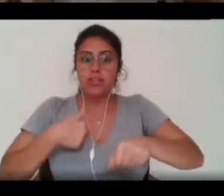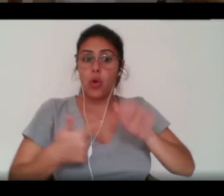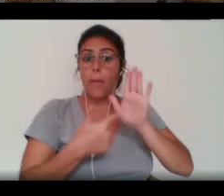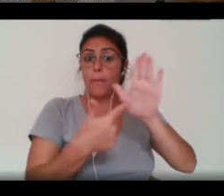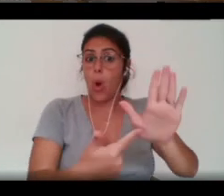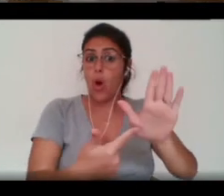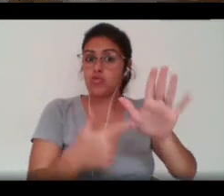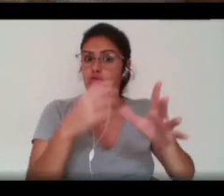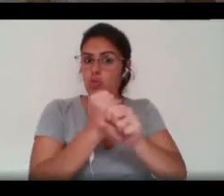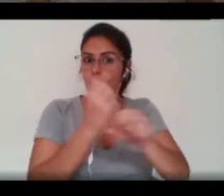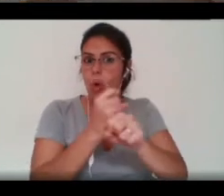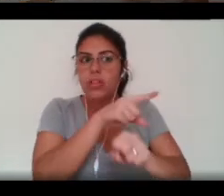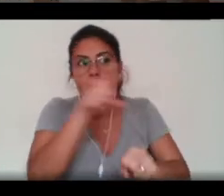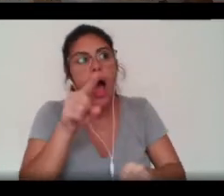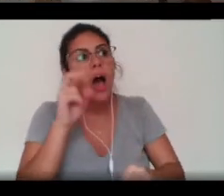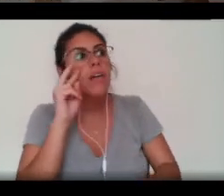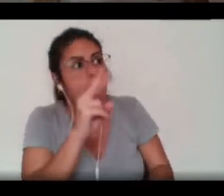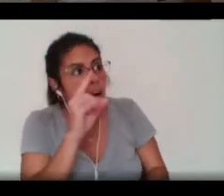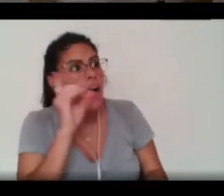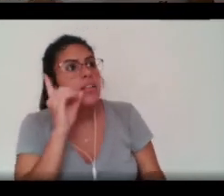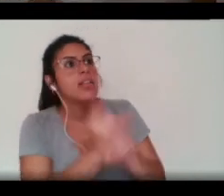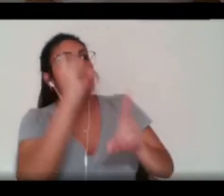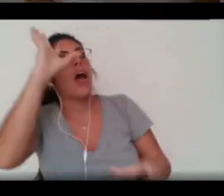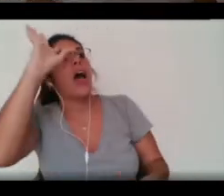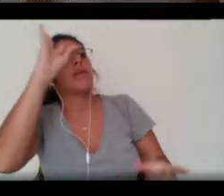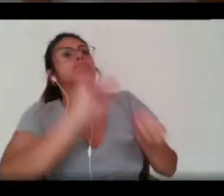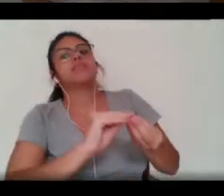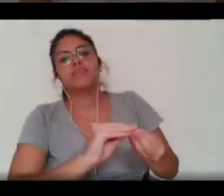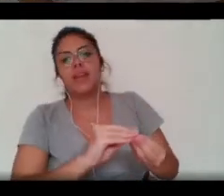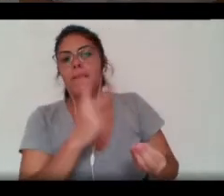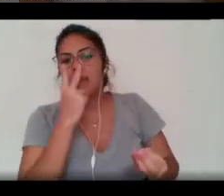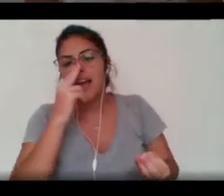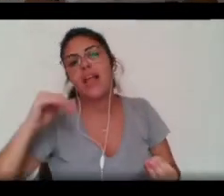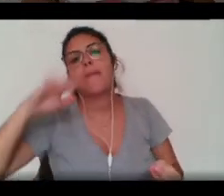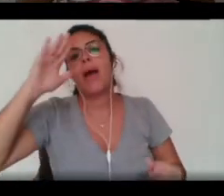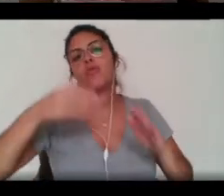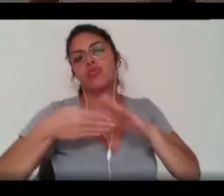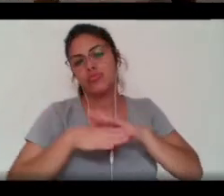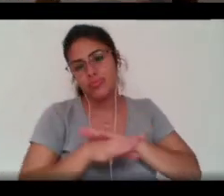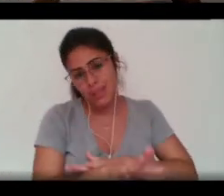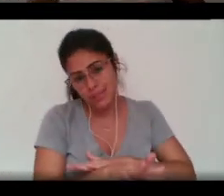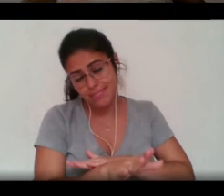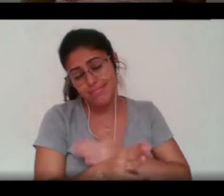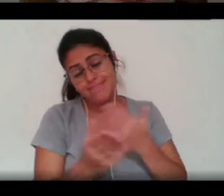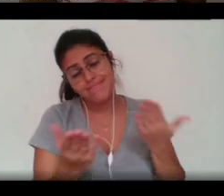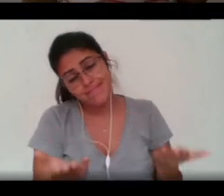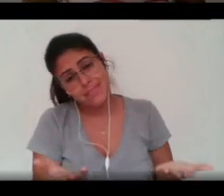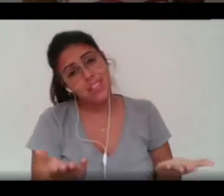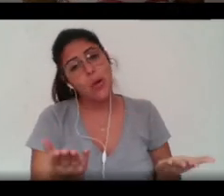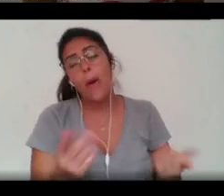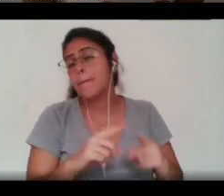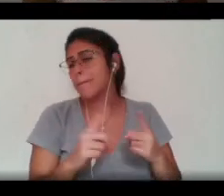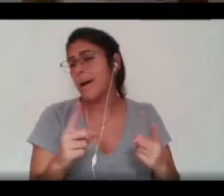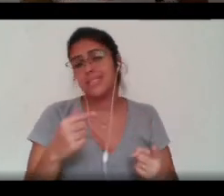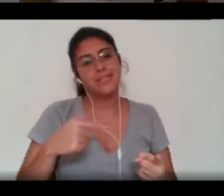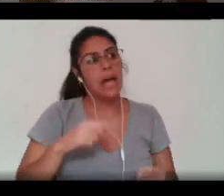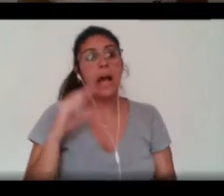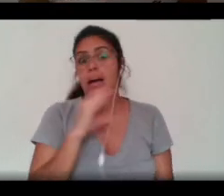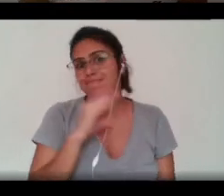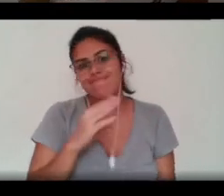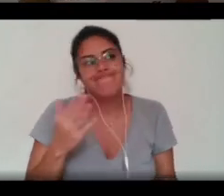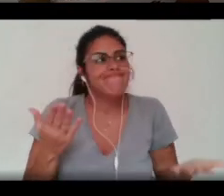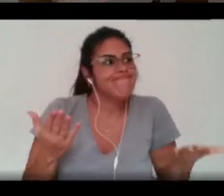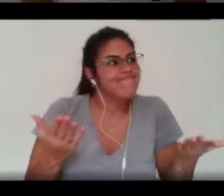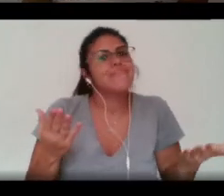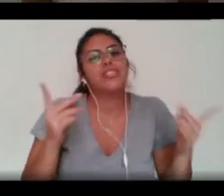a gente tem mais intimidade com as contas. Aí não tem como fugir muito, não, tá? Aí depende mais de